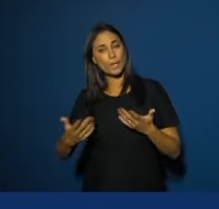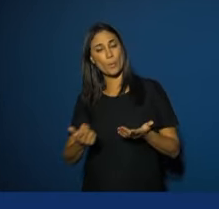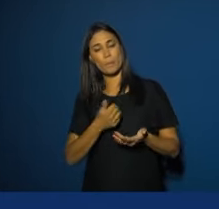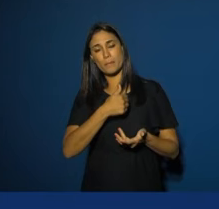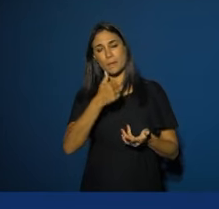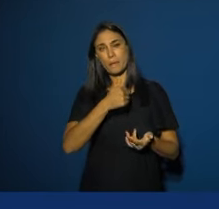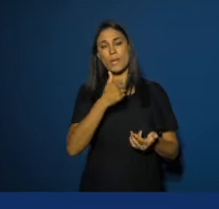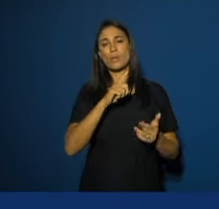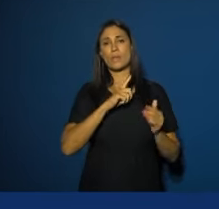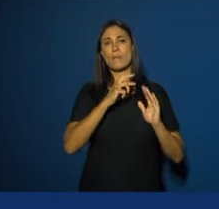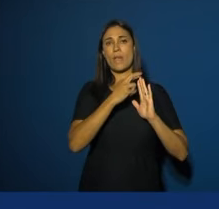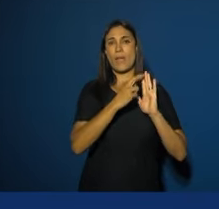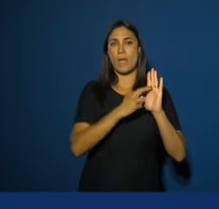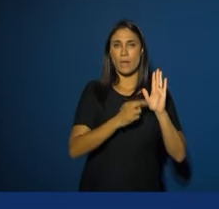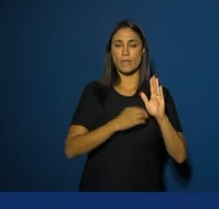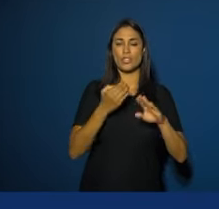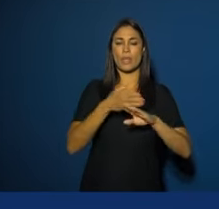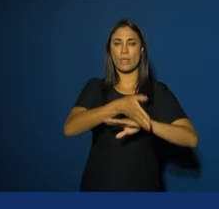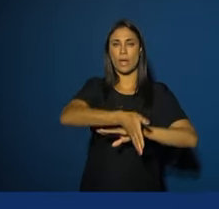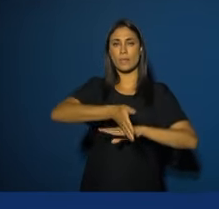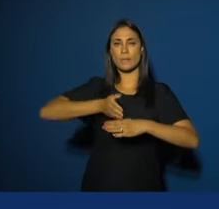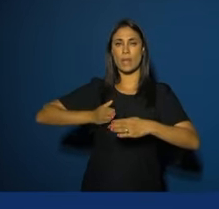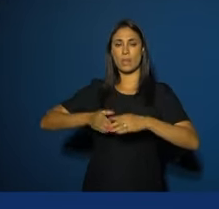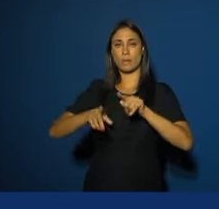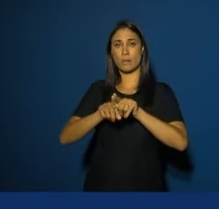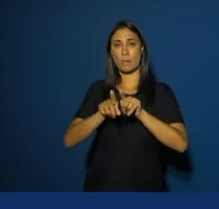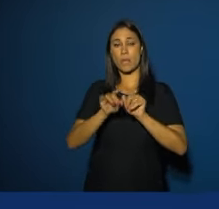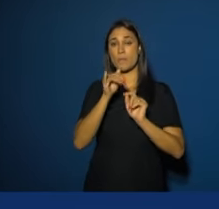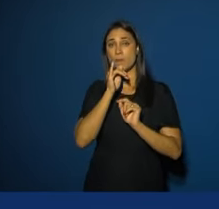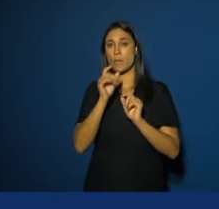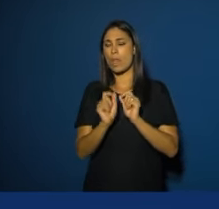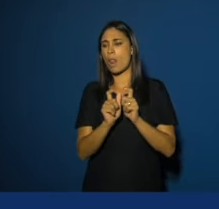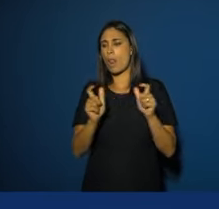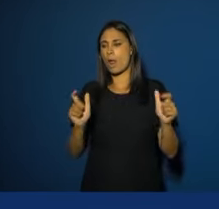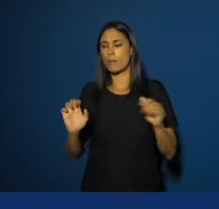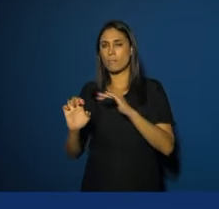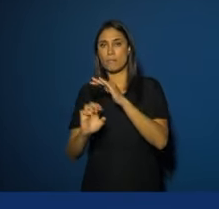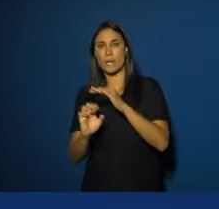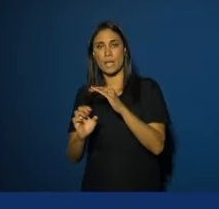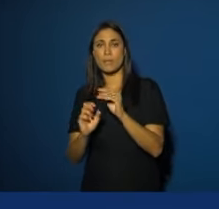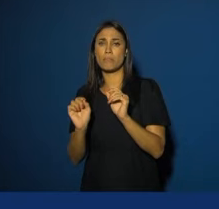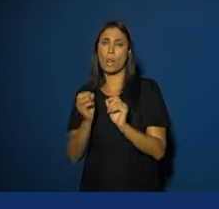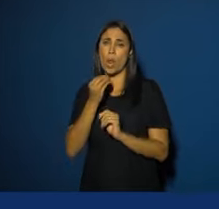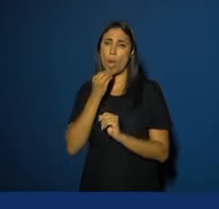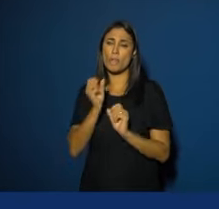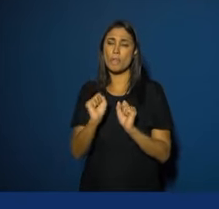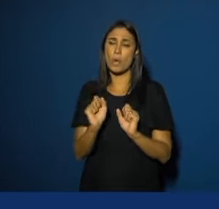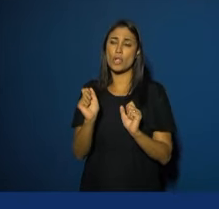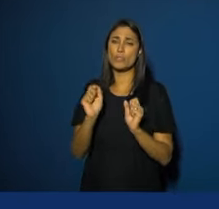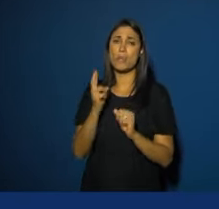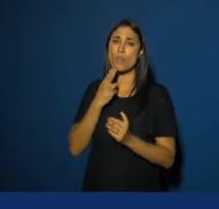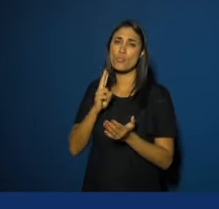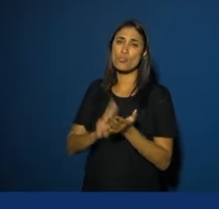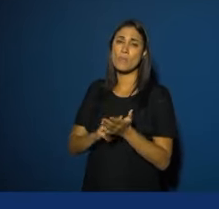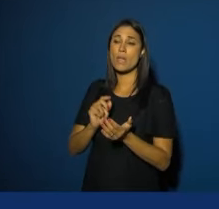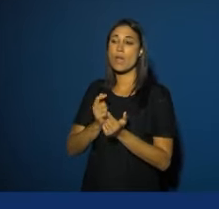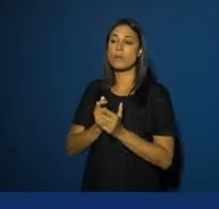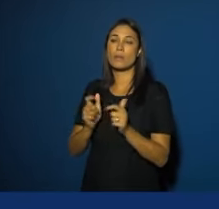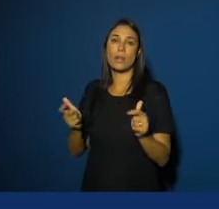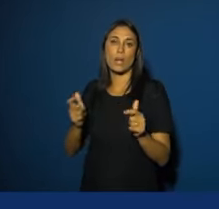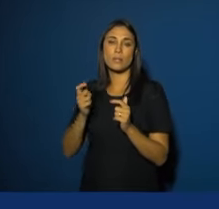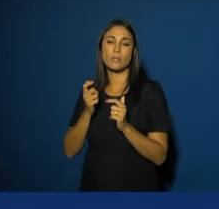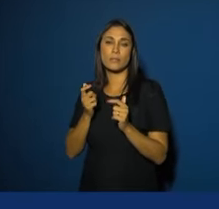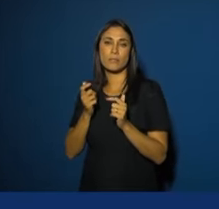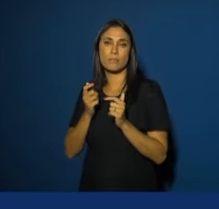primeiro colocamos critérios de entrada e saída, ou seja, grandes comercializadores, por óbvio, podem assumir grandes